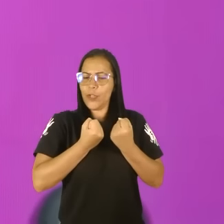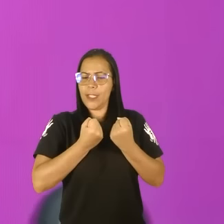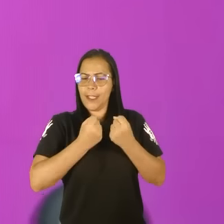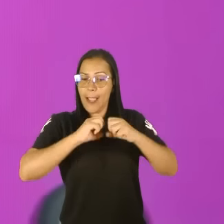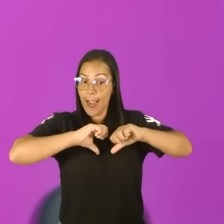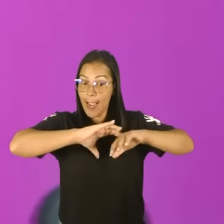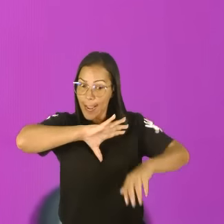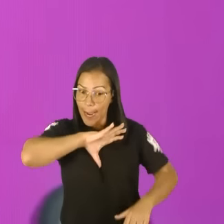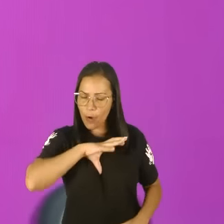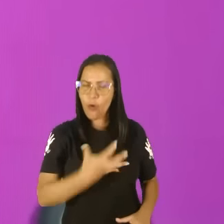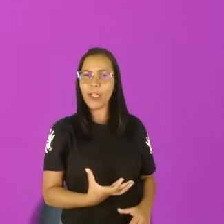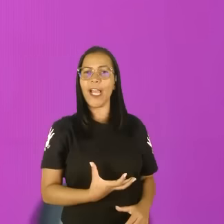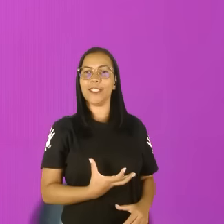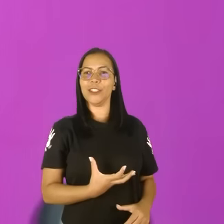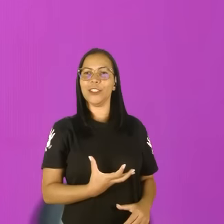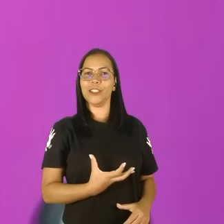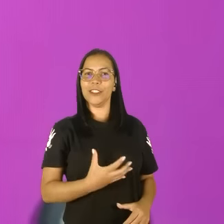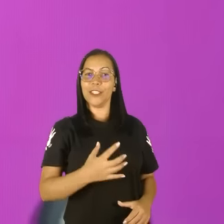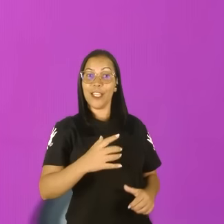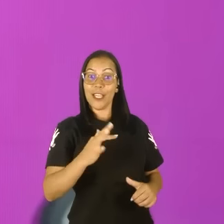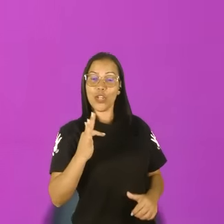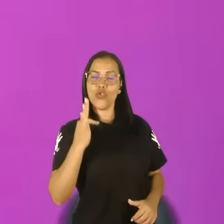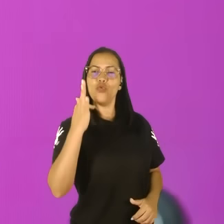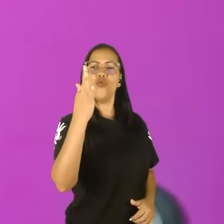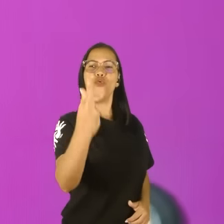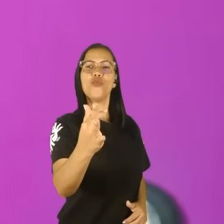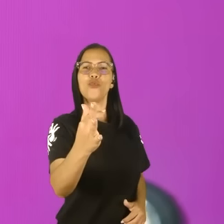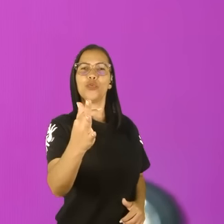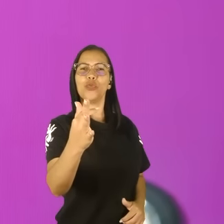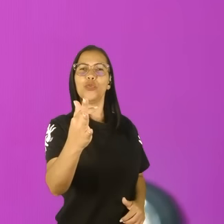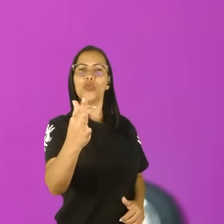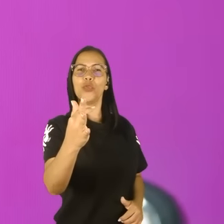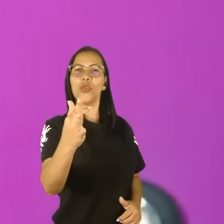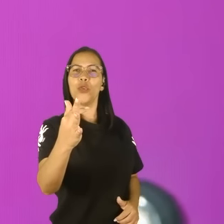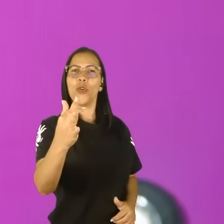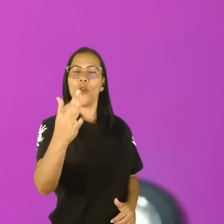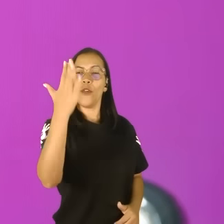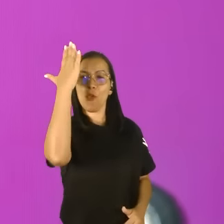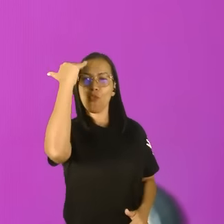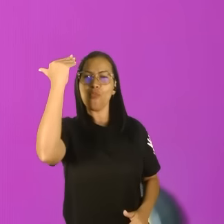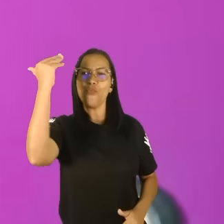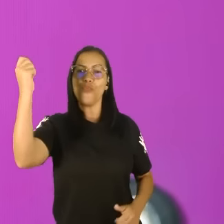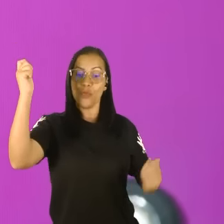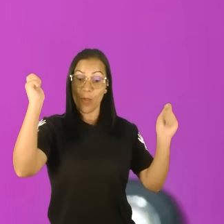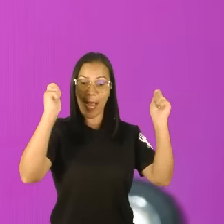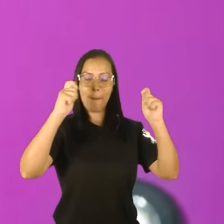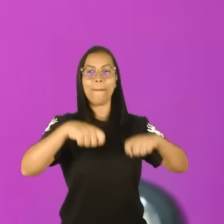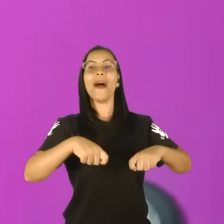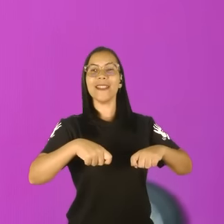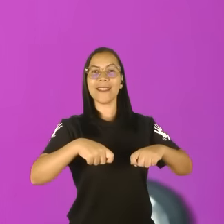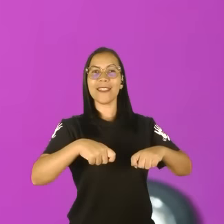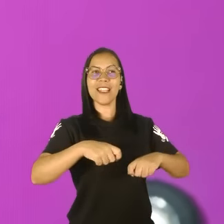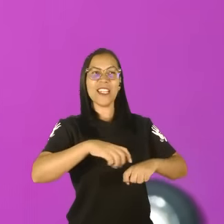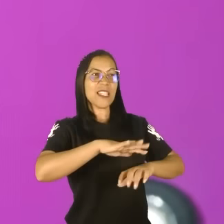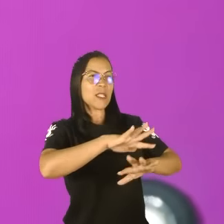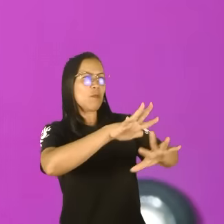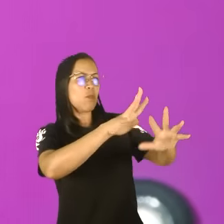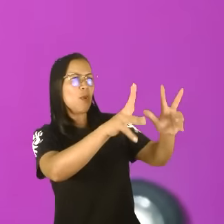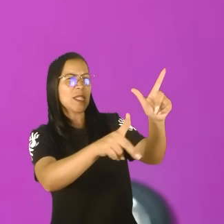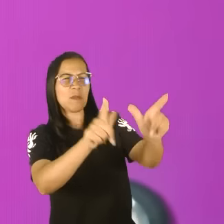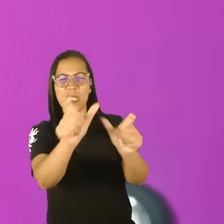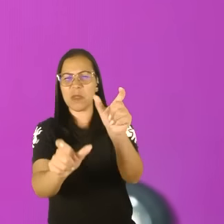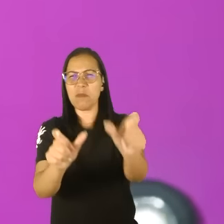tem outros. José, ele tem um sonho maravilhoso, ele está na casa do pai Jacó, ele vê os feixes se